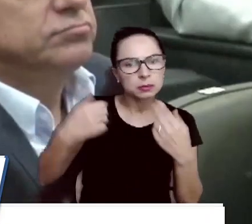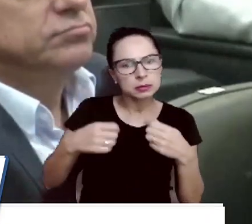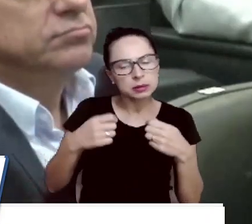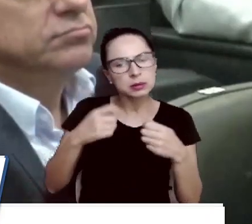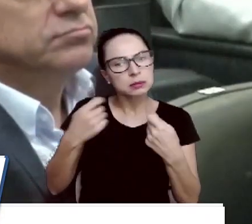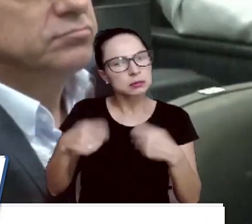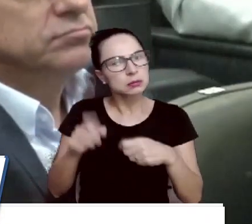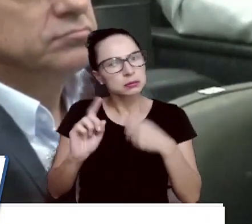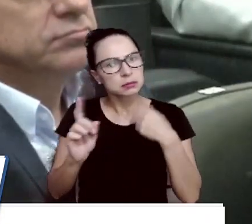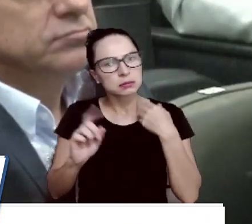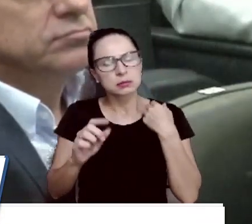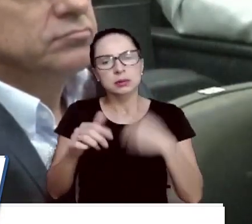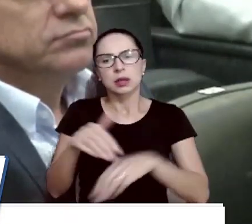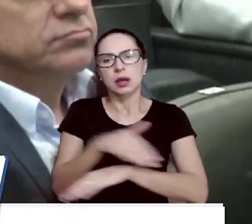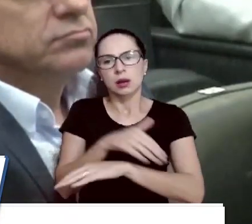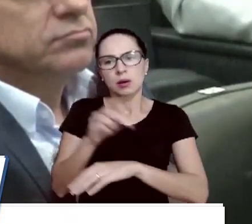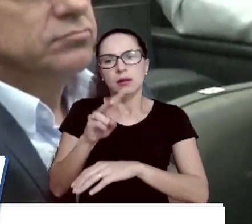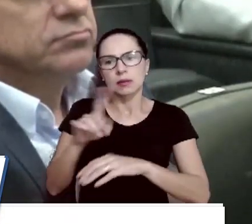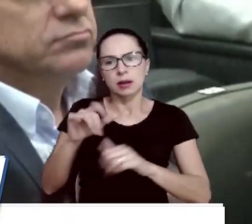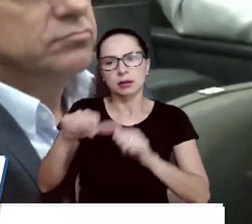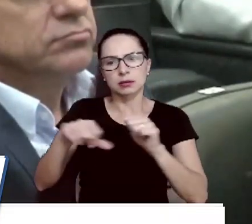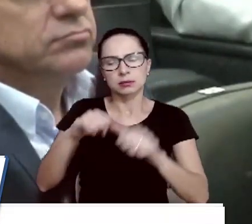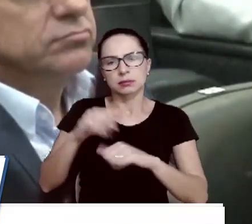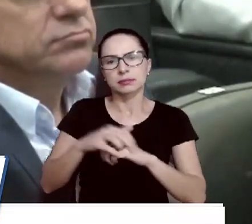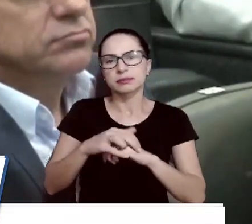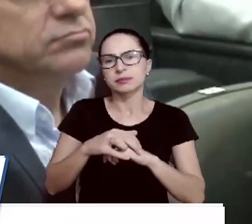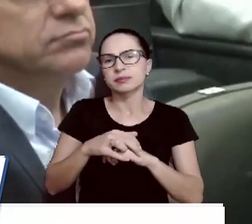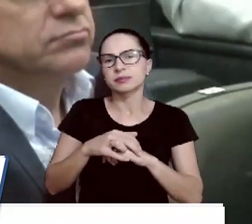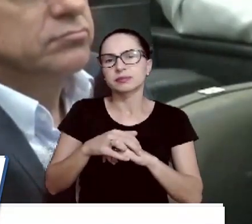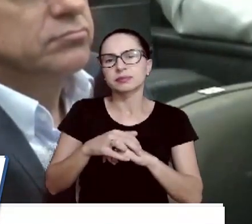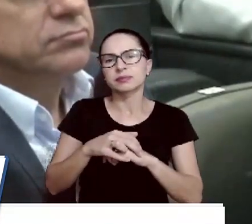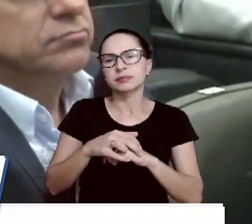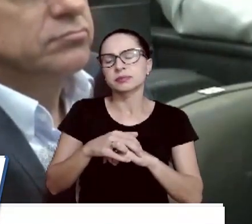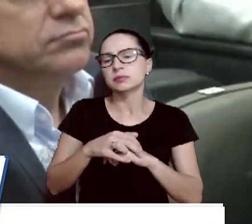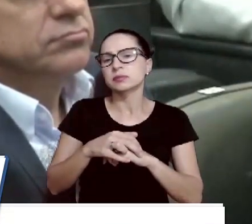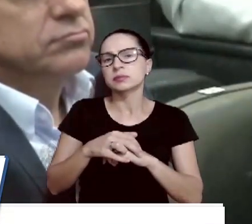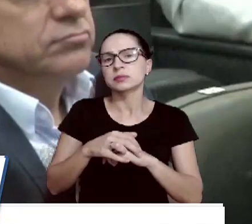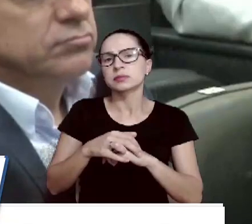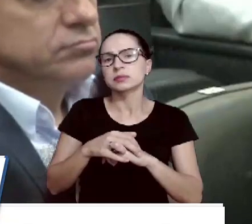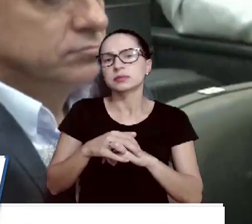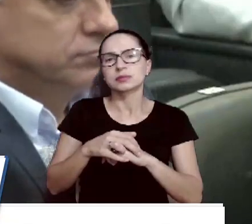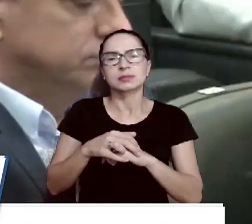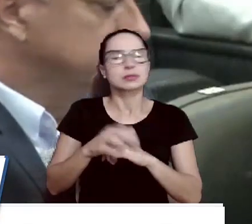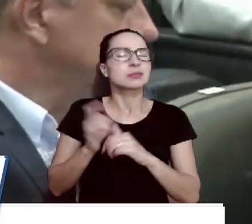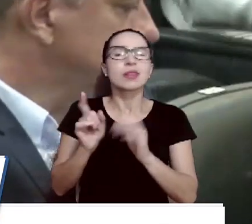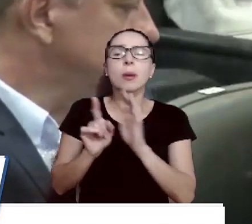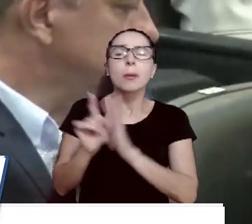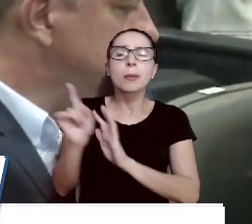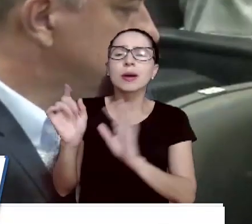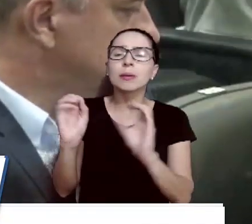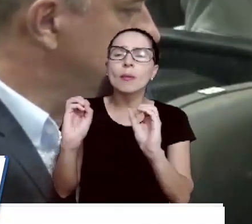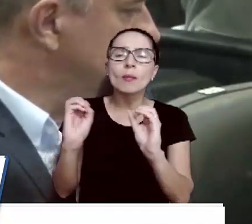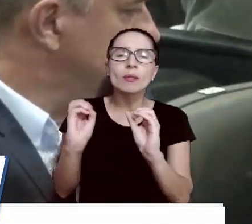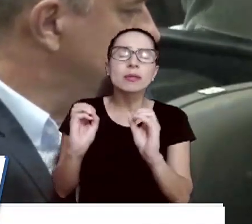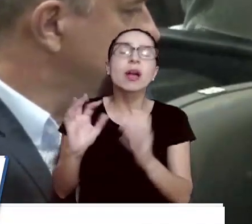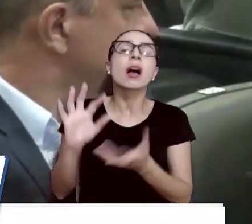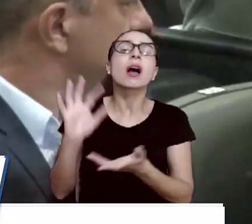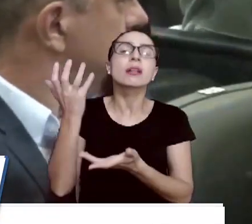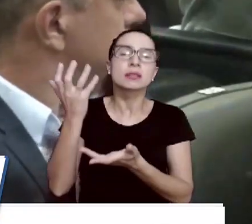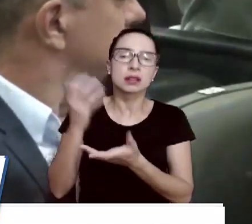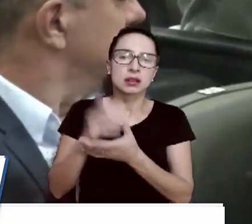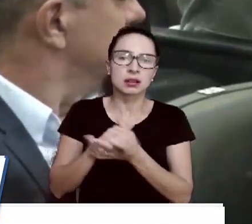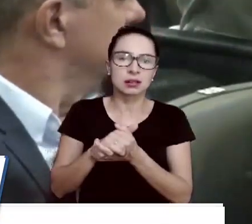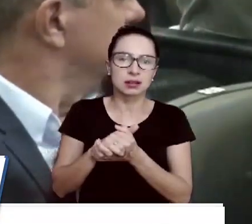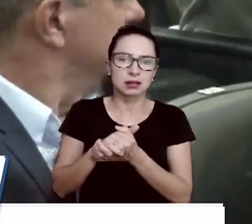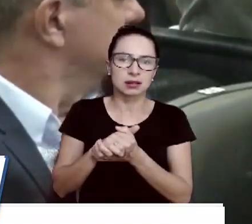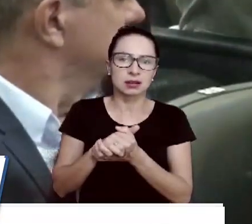vai ser recapeada. Não, esse simples questionamento não é feito. E aí o que acontece? Um